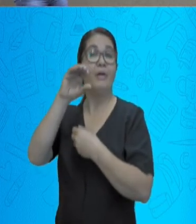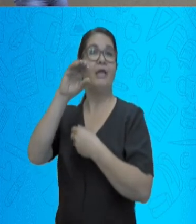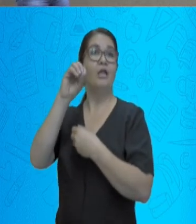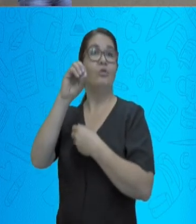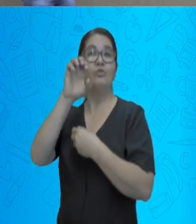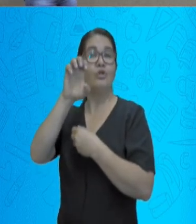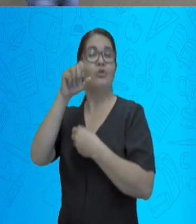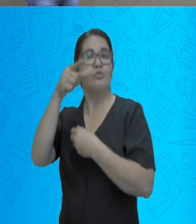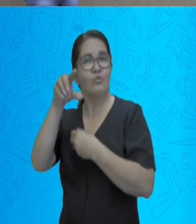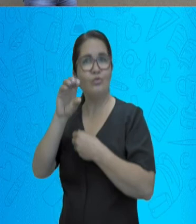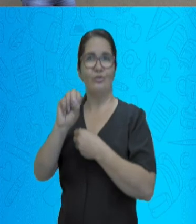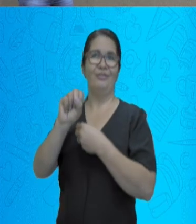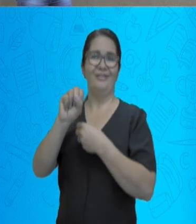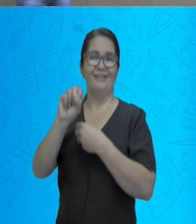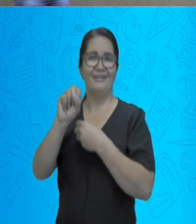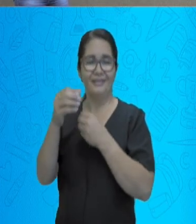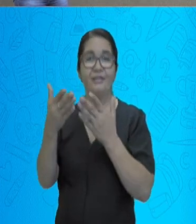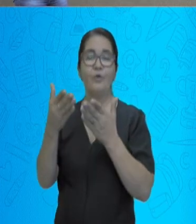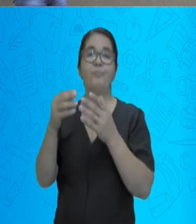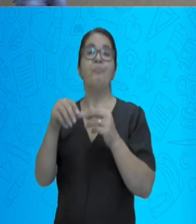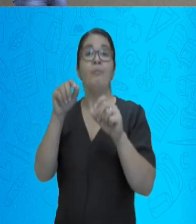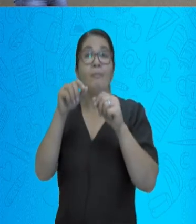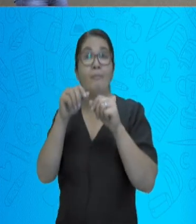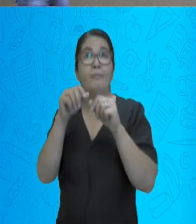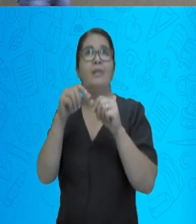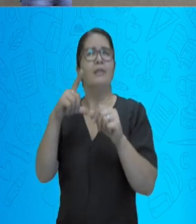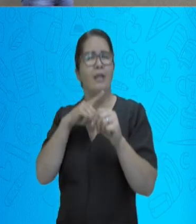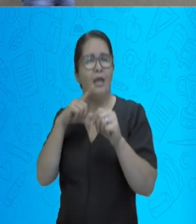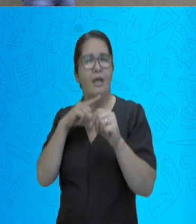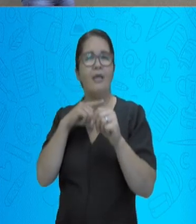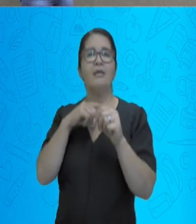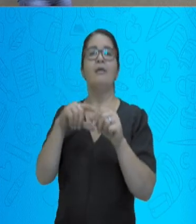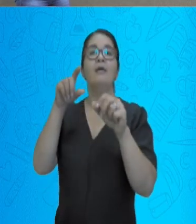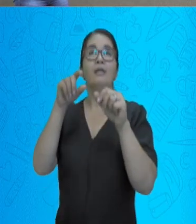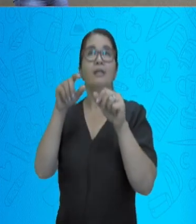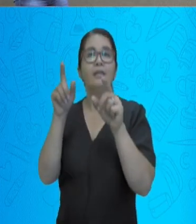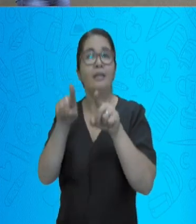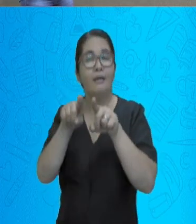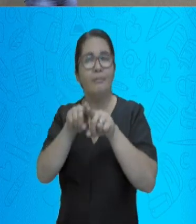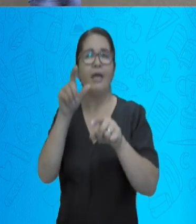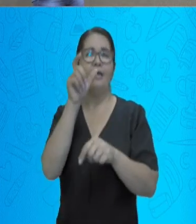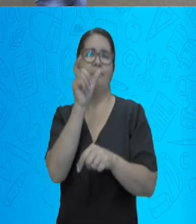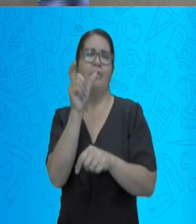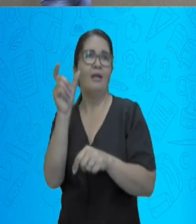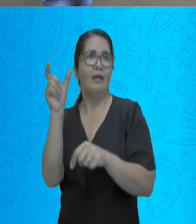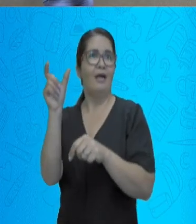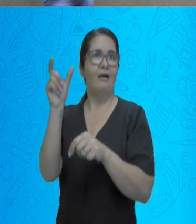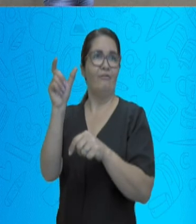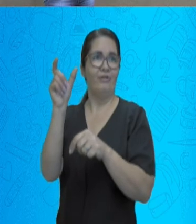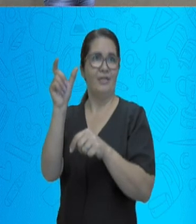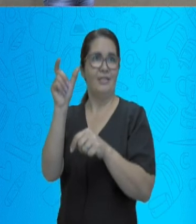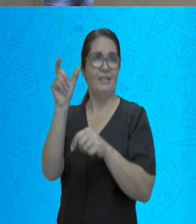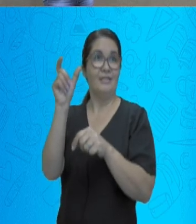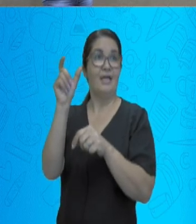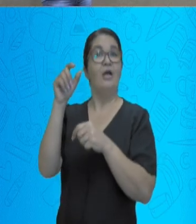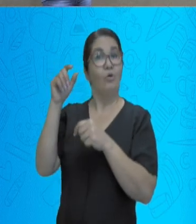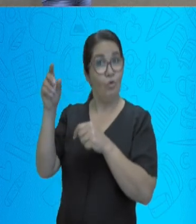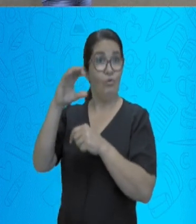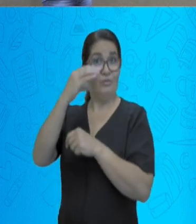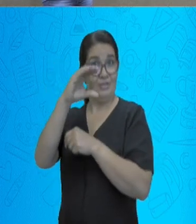Vamos falar então algumas palavras com o cedilha novamente. Praça, raça,